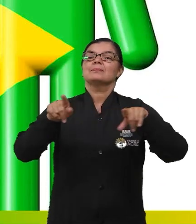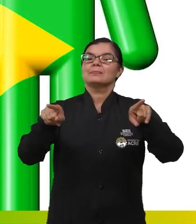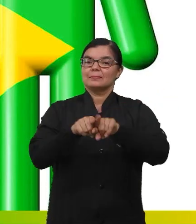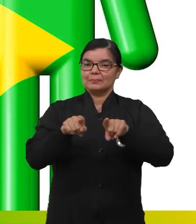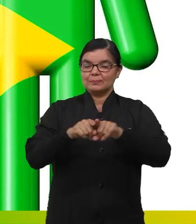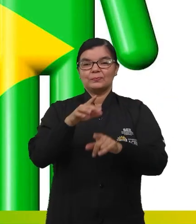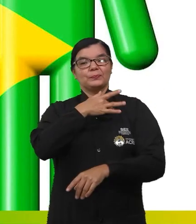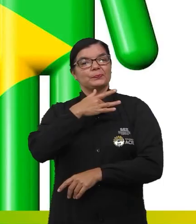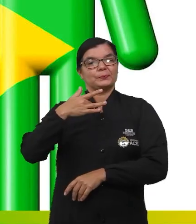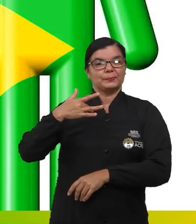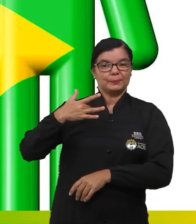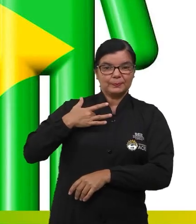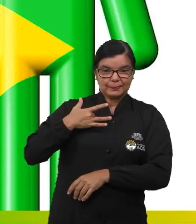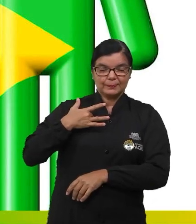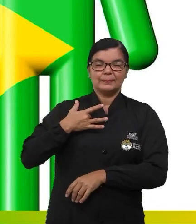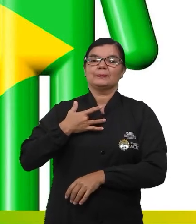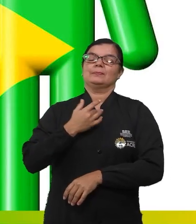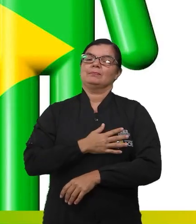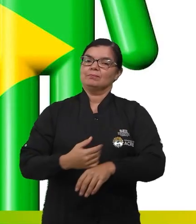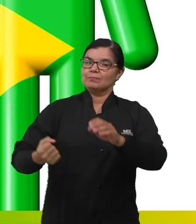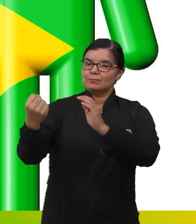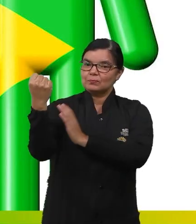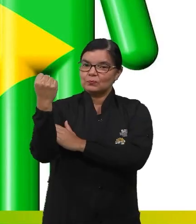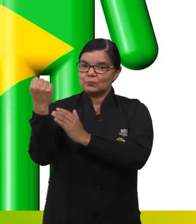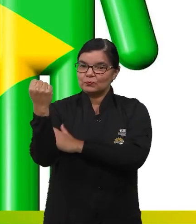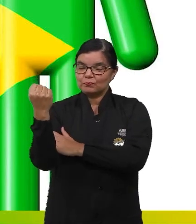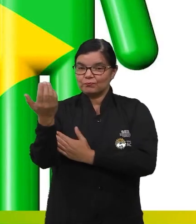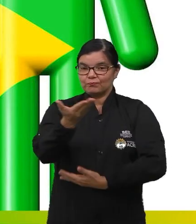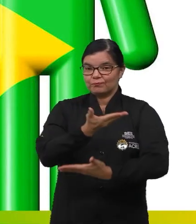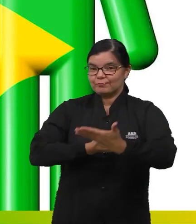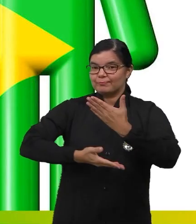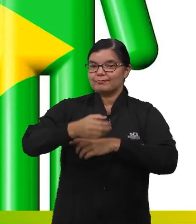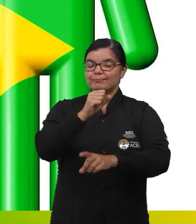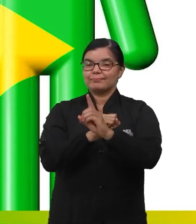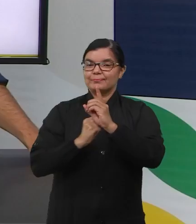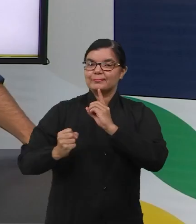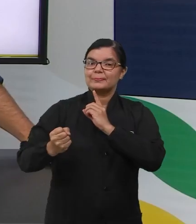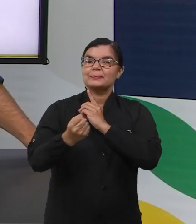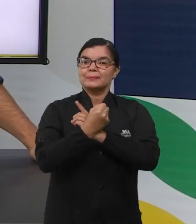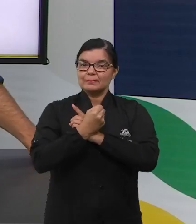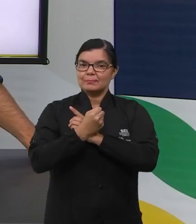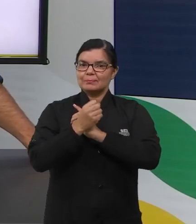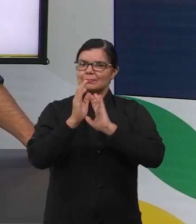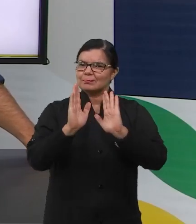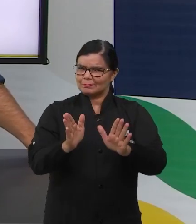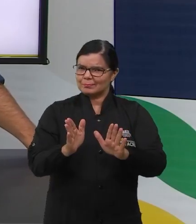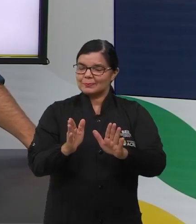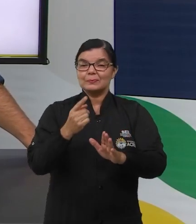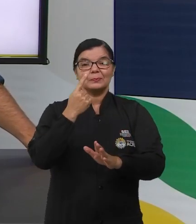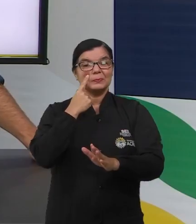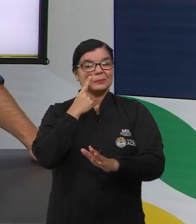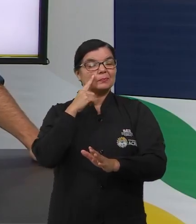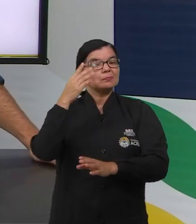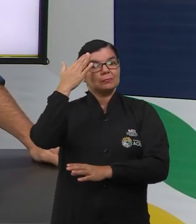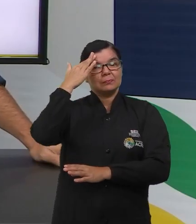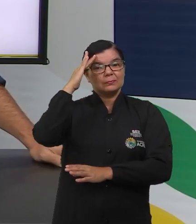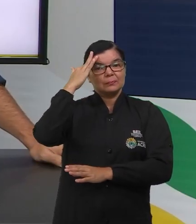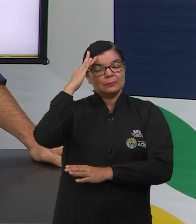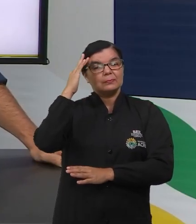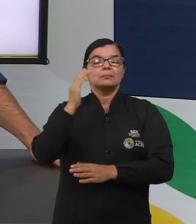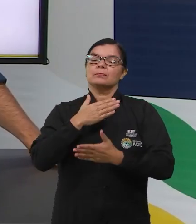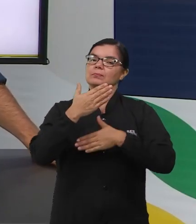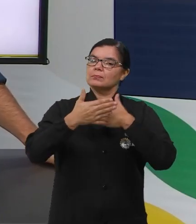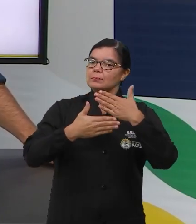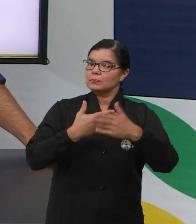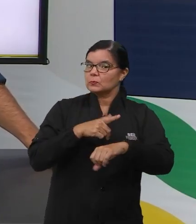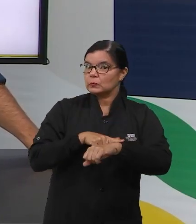a saúde, fortalecem o vínculo social. Já paramos por aí? Só porque eu quero que você entenda. A partir